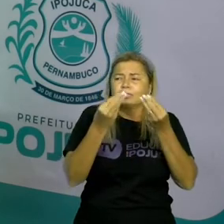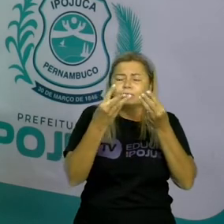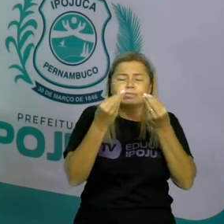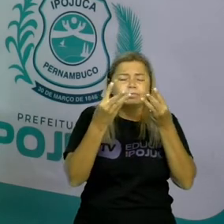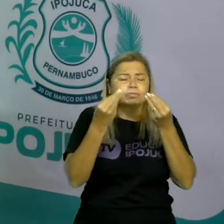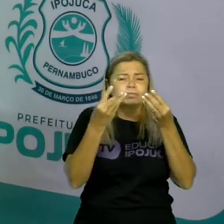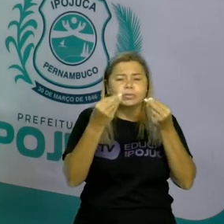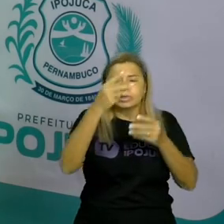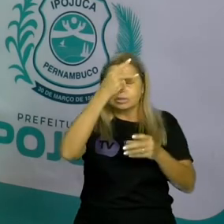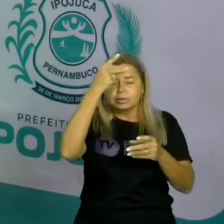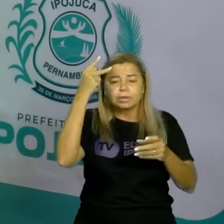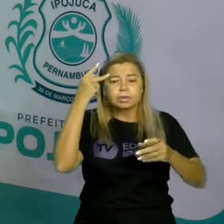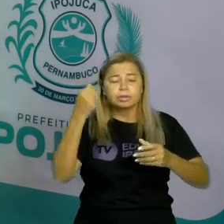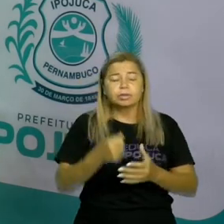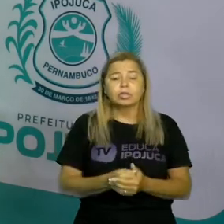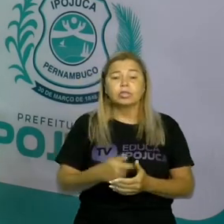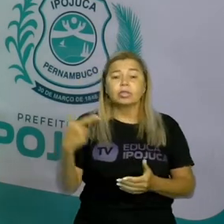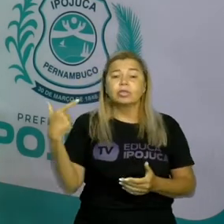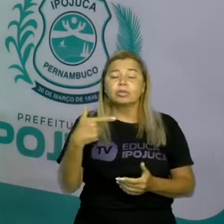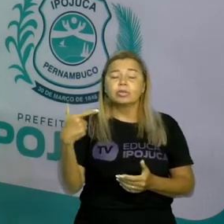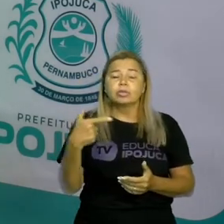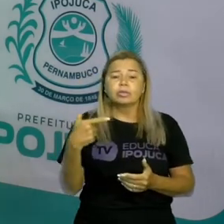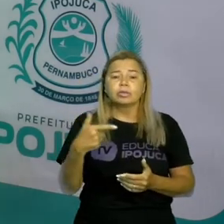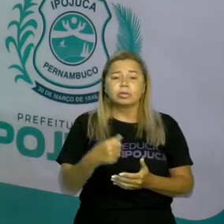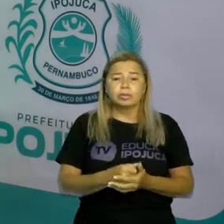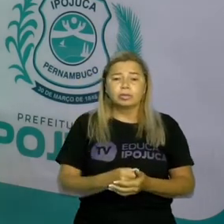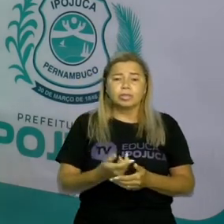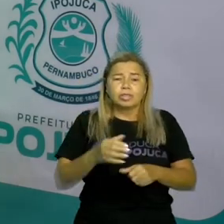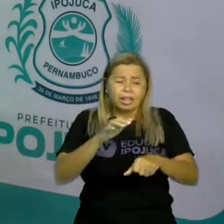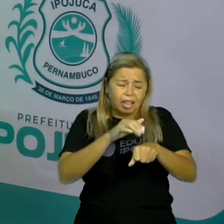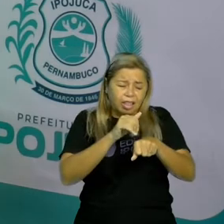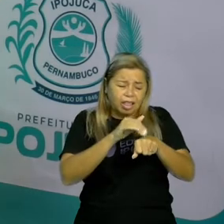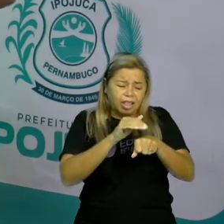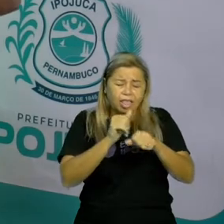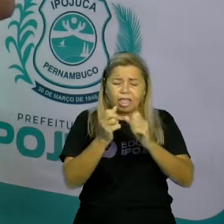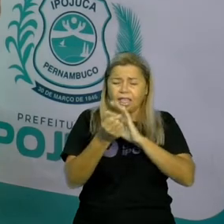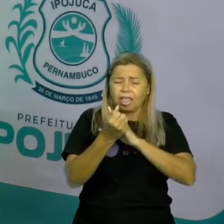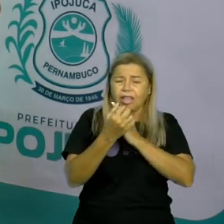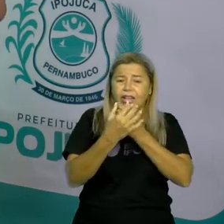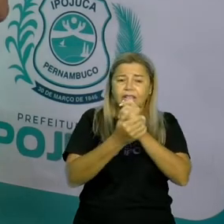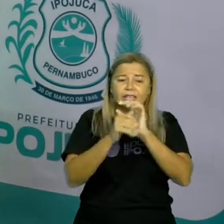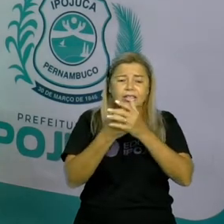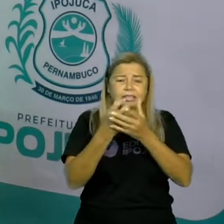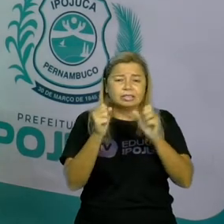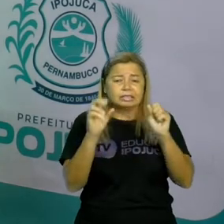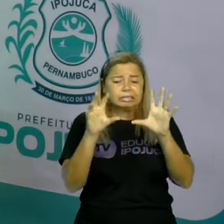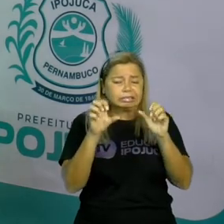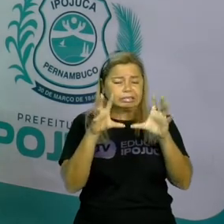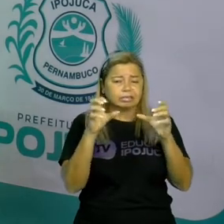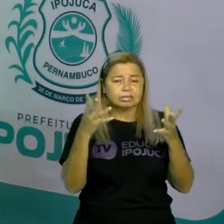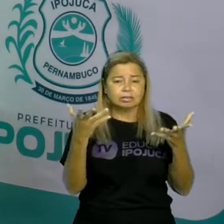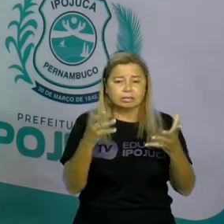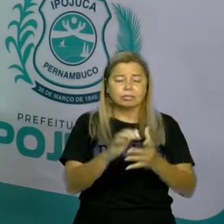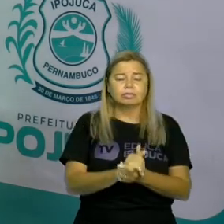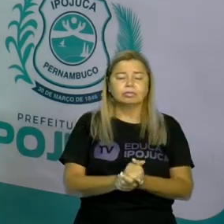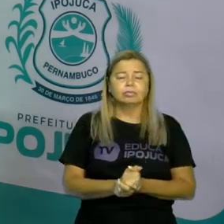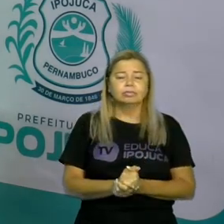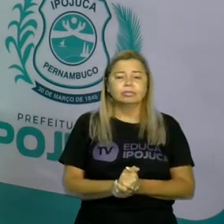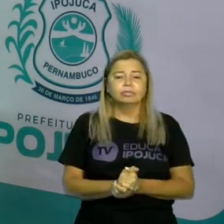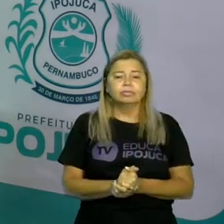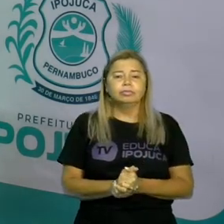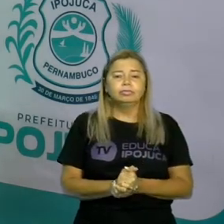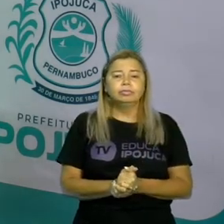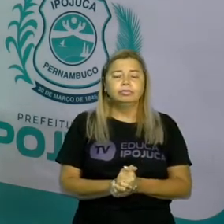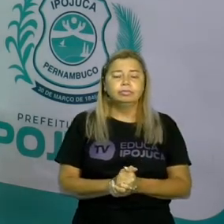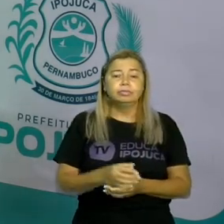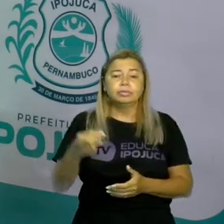gente. Já na oração 2, o sentido é de coceira, de formigamento, né? De adormecimento, de coceira.